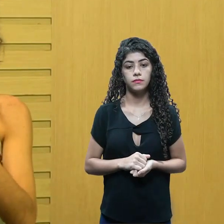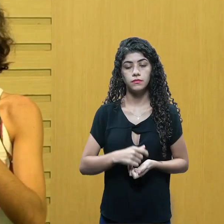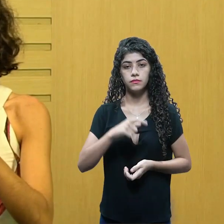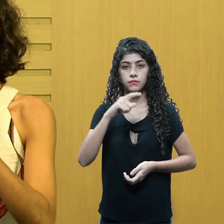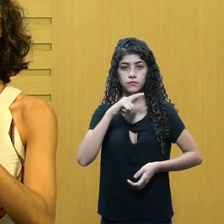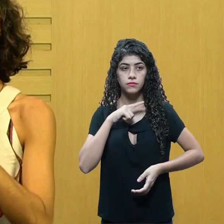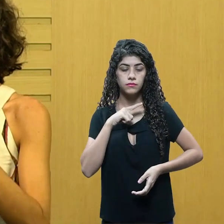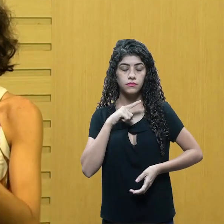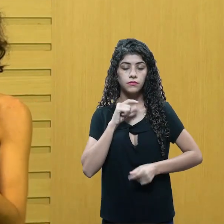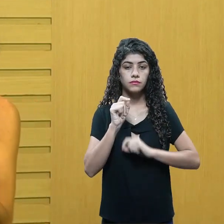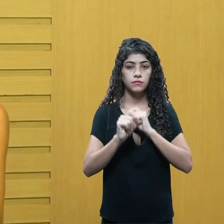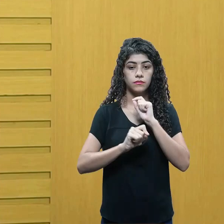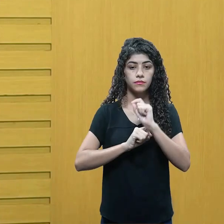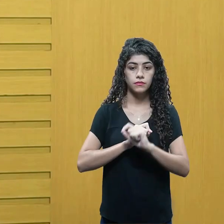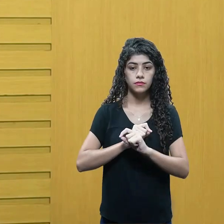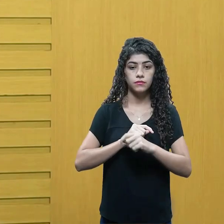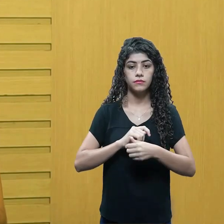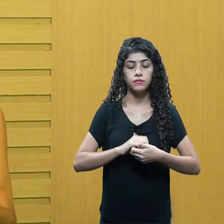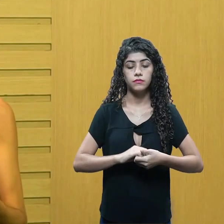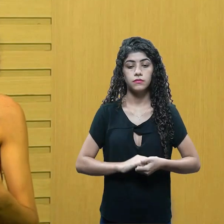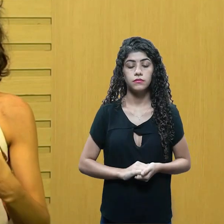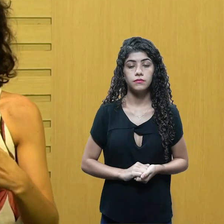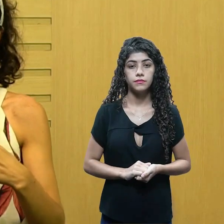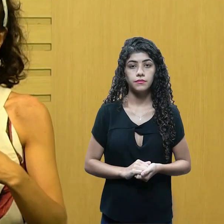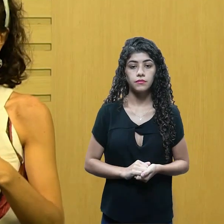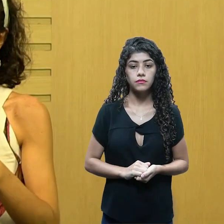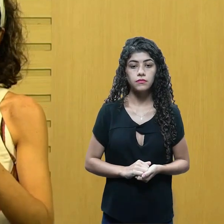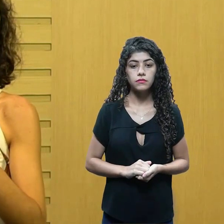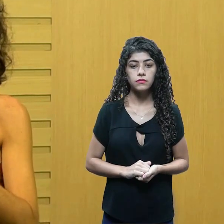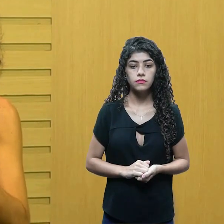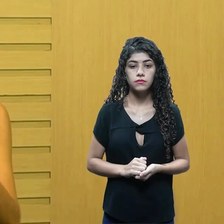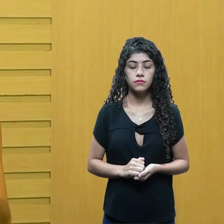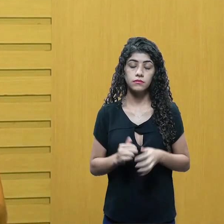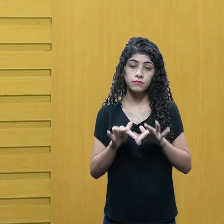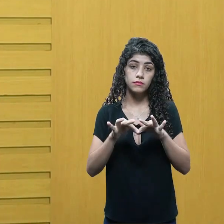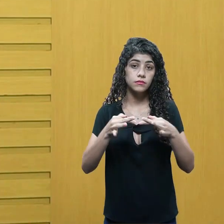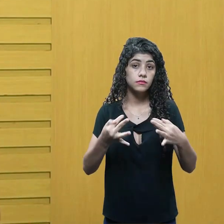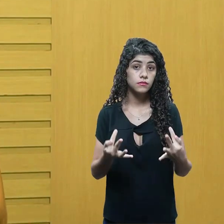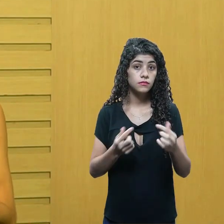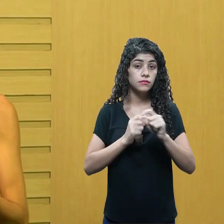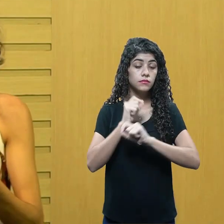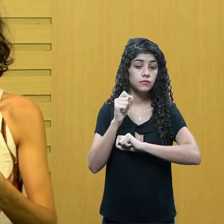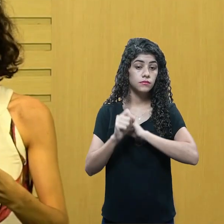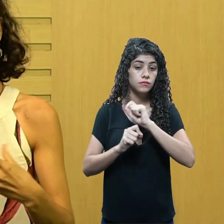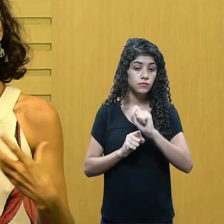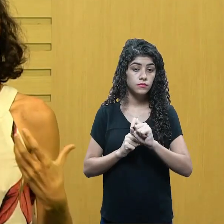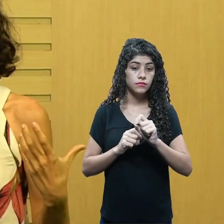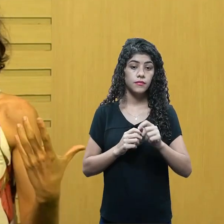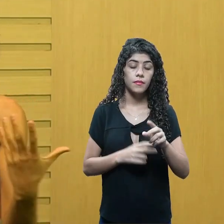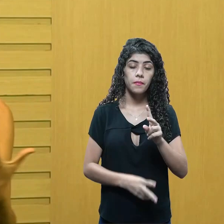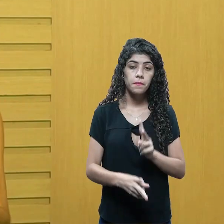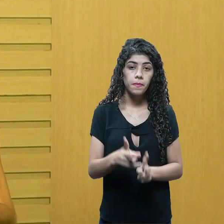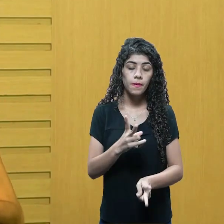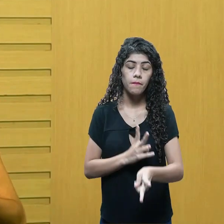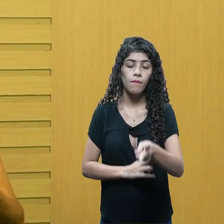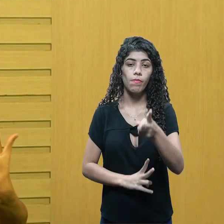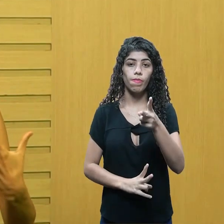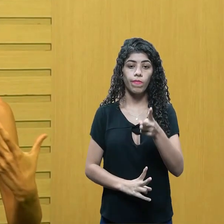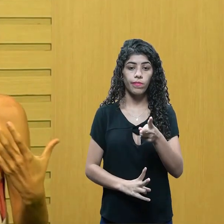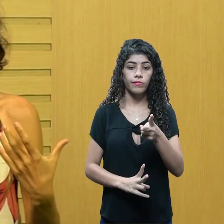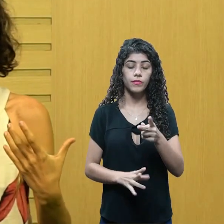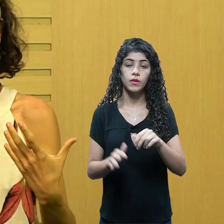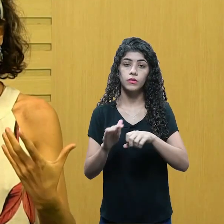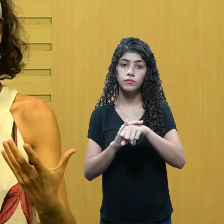Ancine, ela tem um programa que é a Ancine Mais Simples, que é para sempre